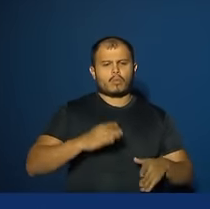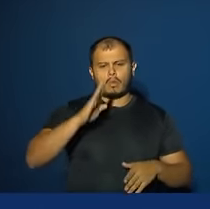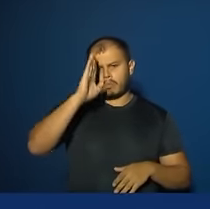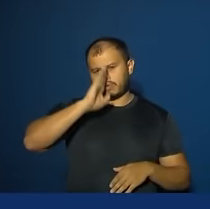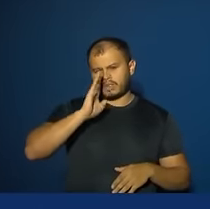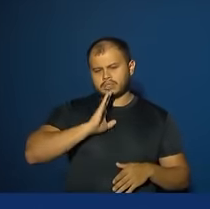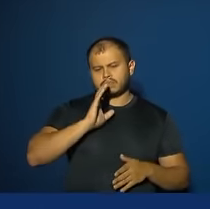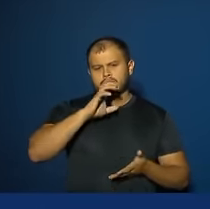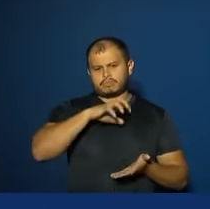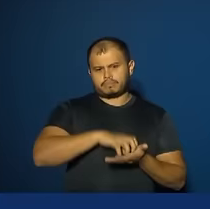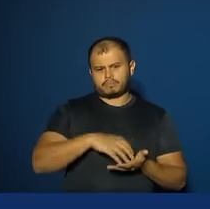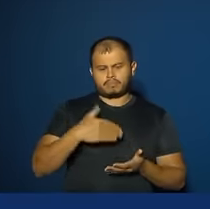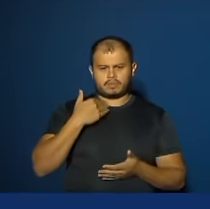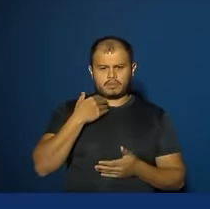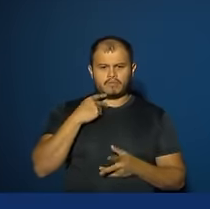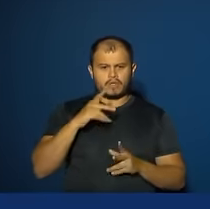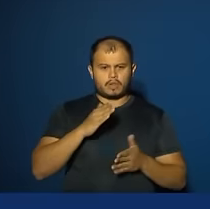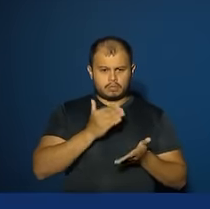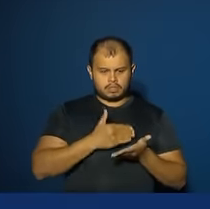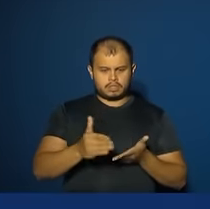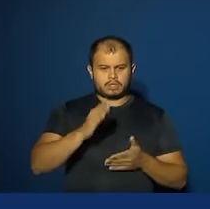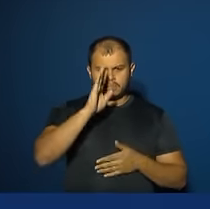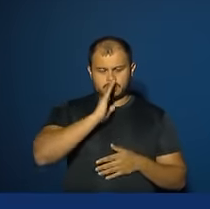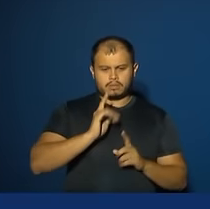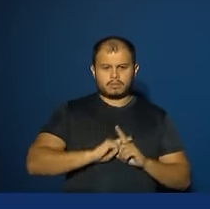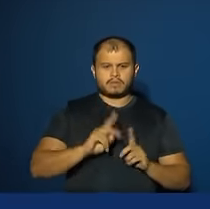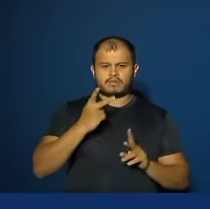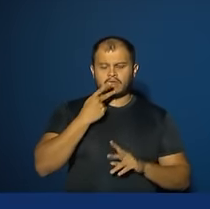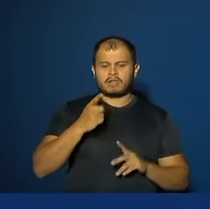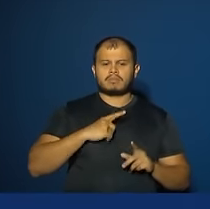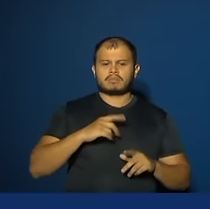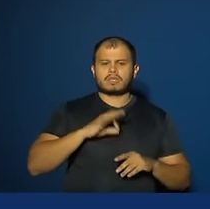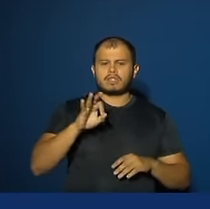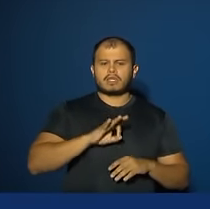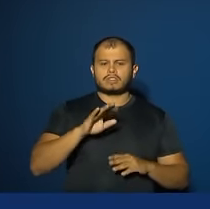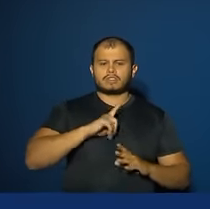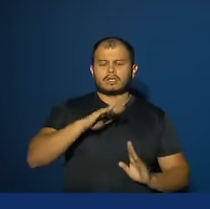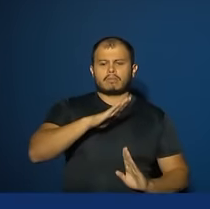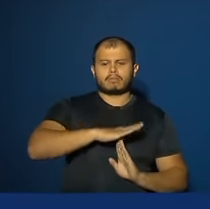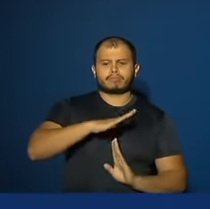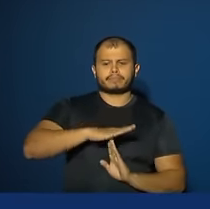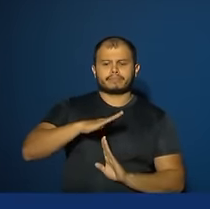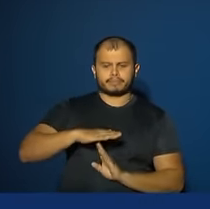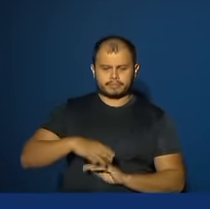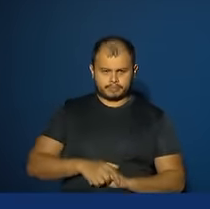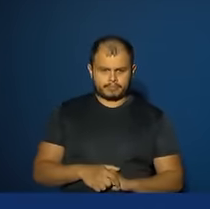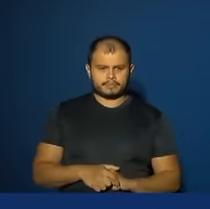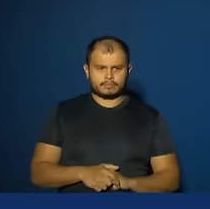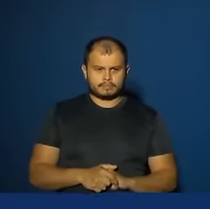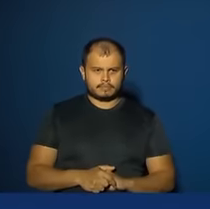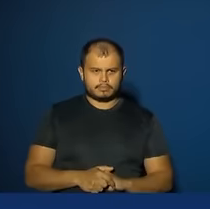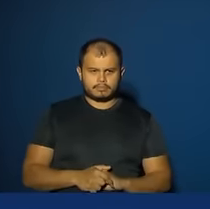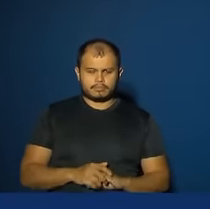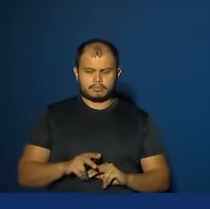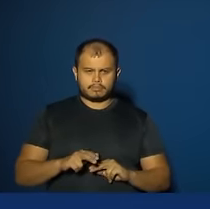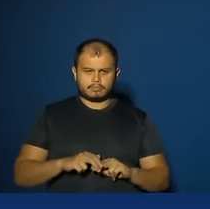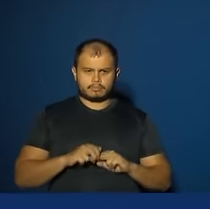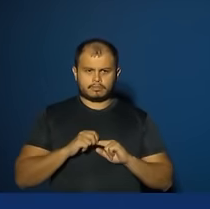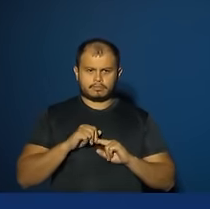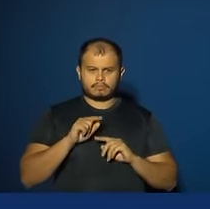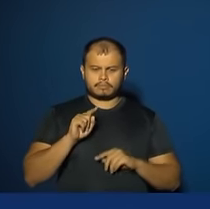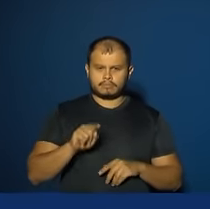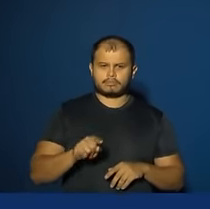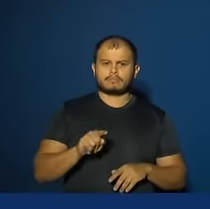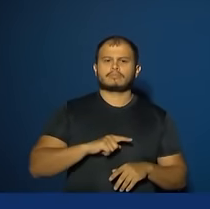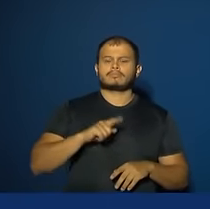que fala, a gente já vai entrar na história do Brasil, mas que fala que a taxa tem que ficar restritiva. Né? Acho que, pelo fundamento, se confirmando esse